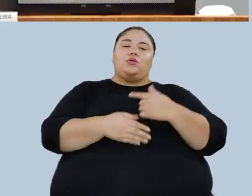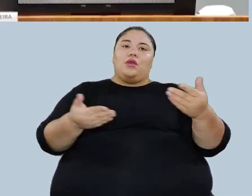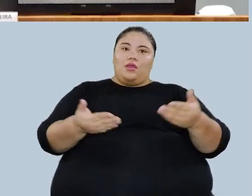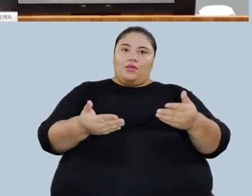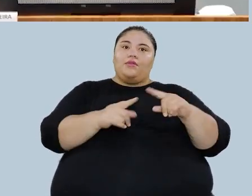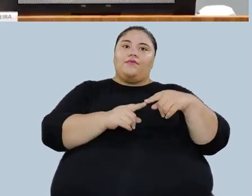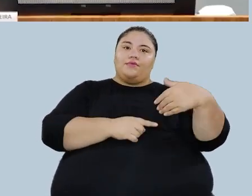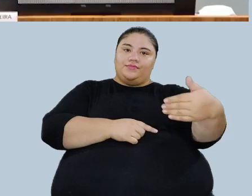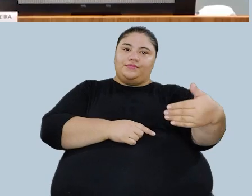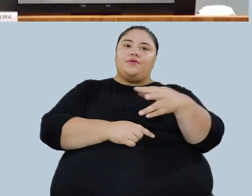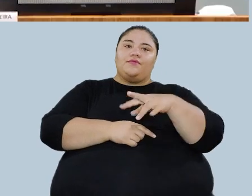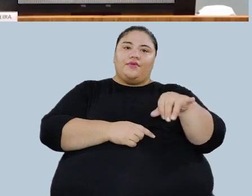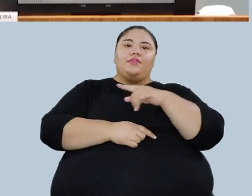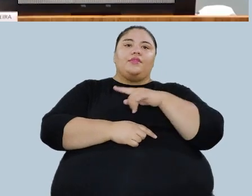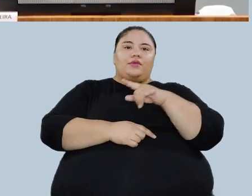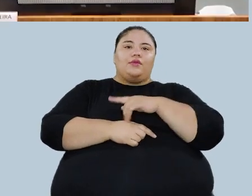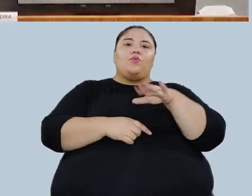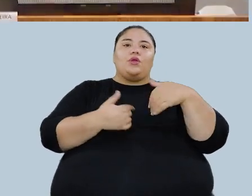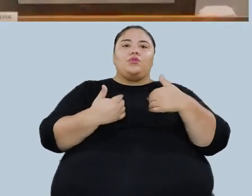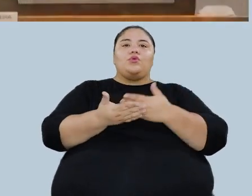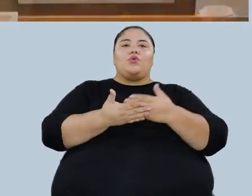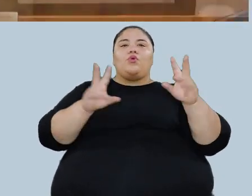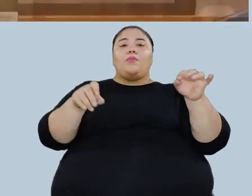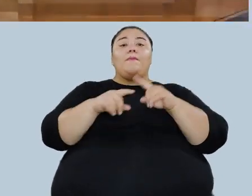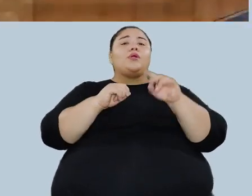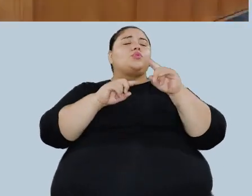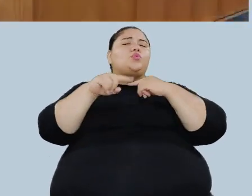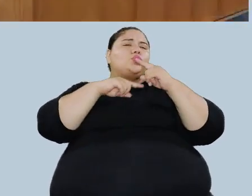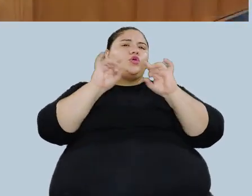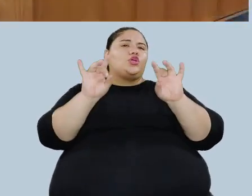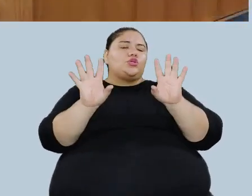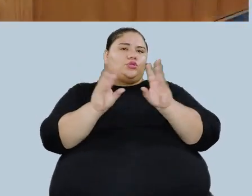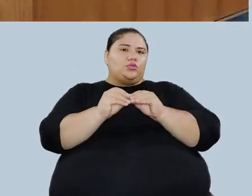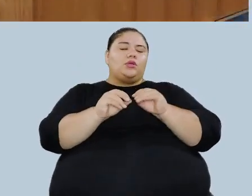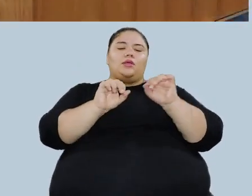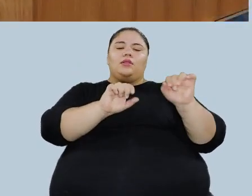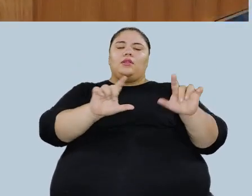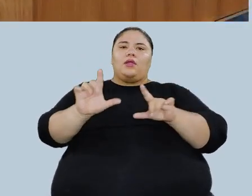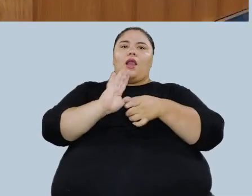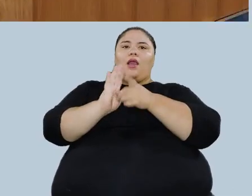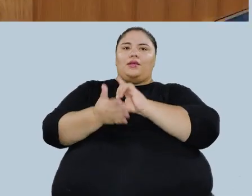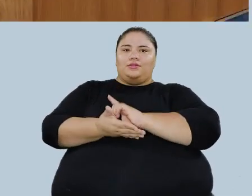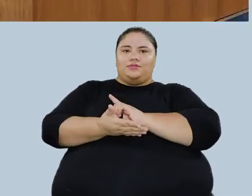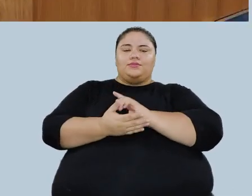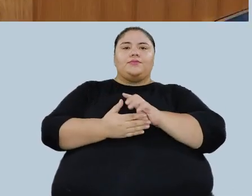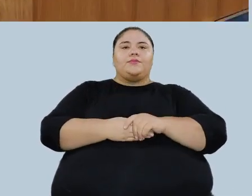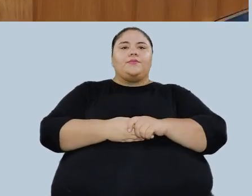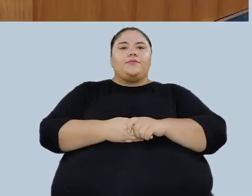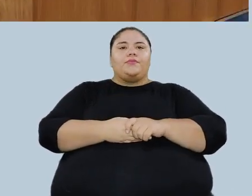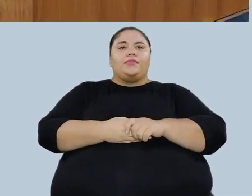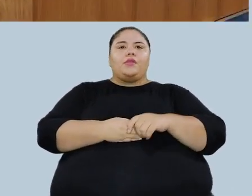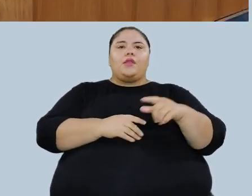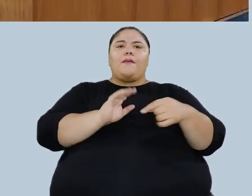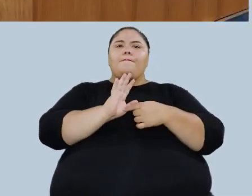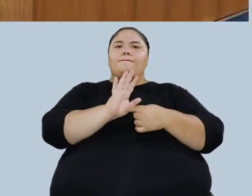e veremos isso daqui a pouco, lá na frente, quando falarmos de seguro. Só uma dúvida em relação ao slide anterior. O slide anterior